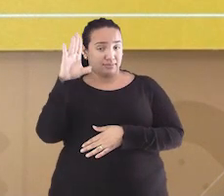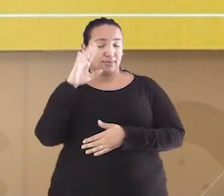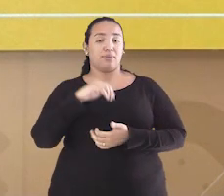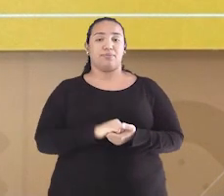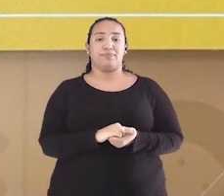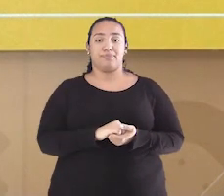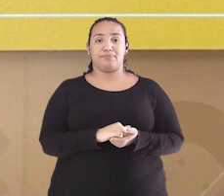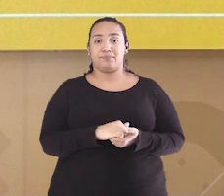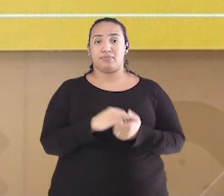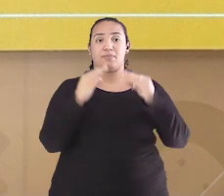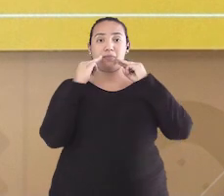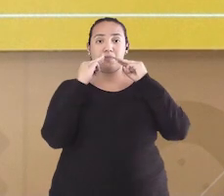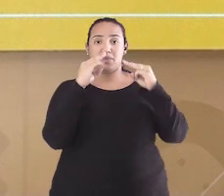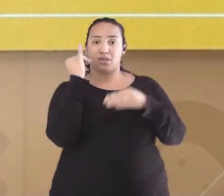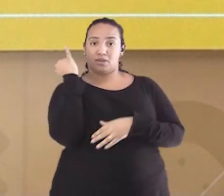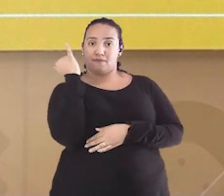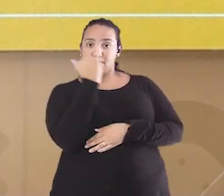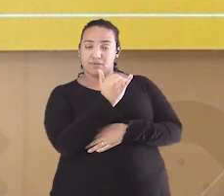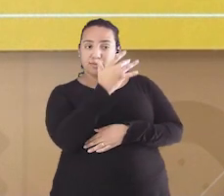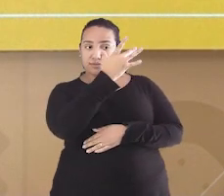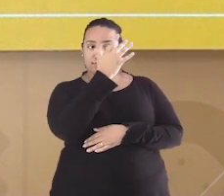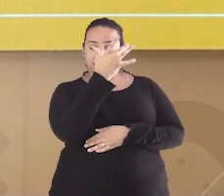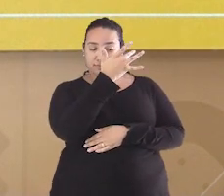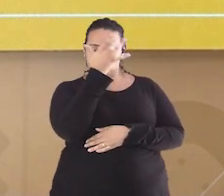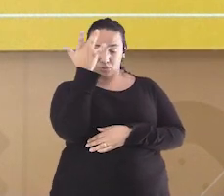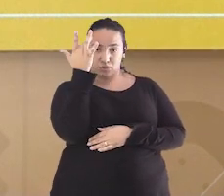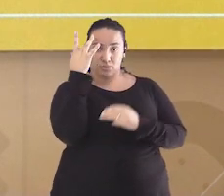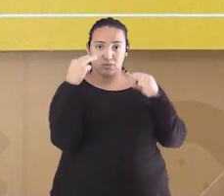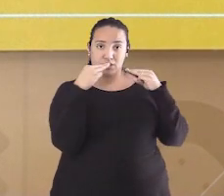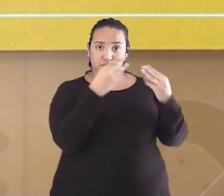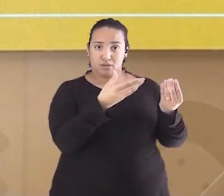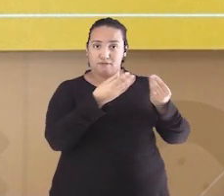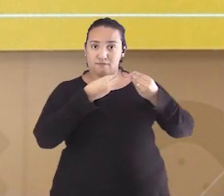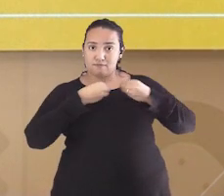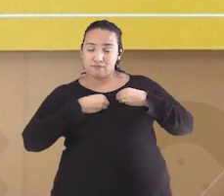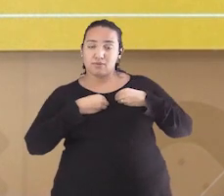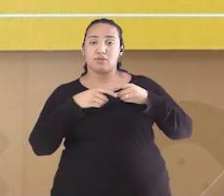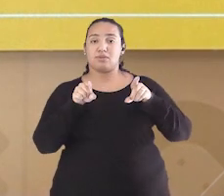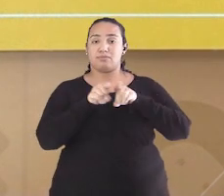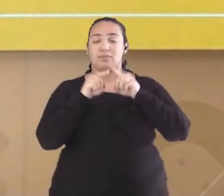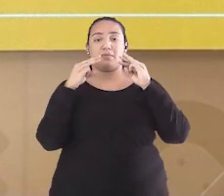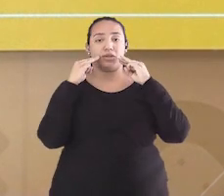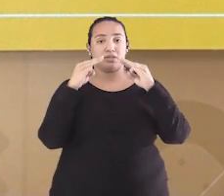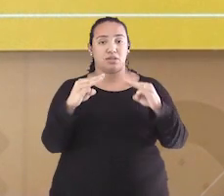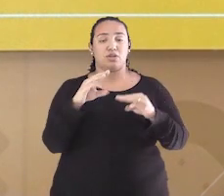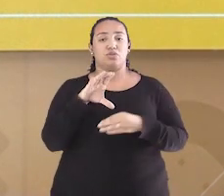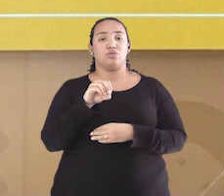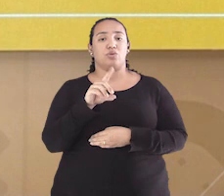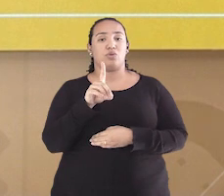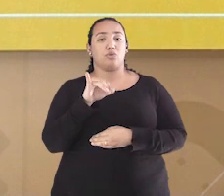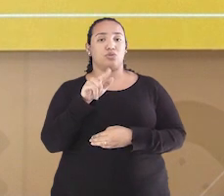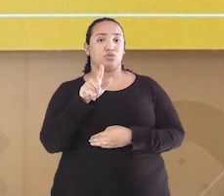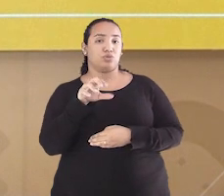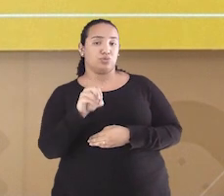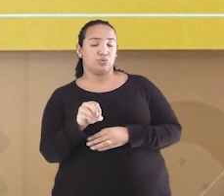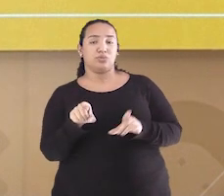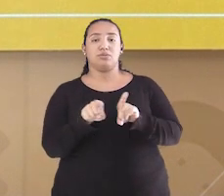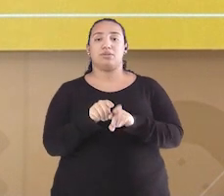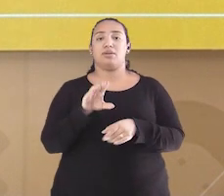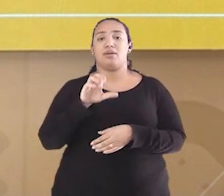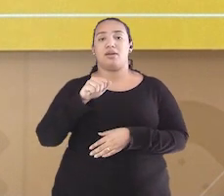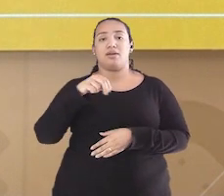emissor, receptor, mensagem, código, canal e contexto, e também o